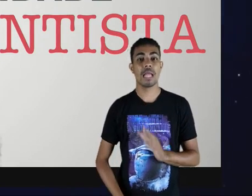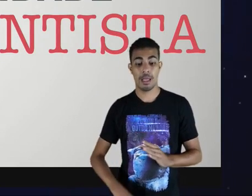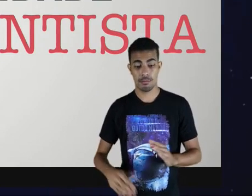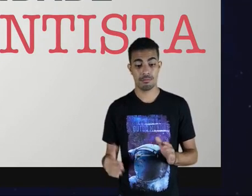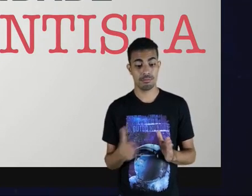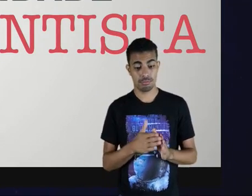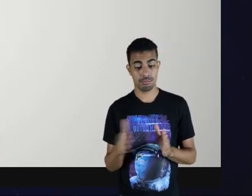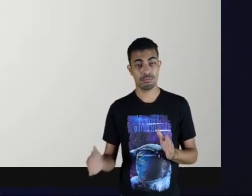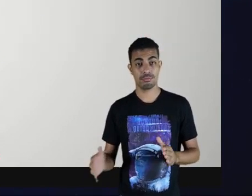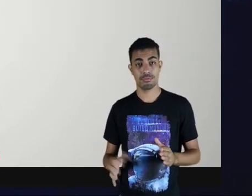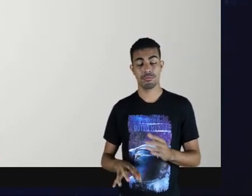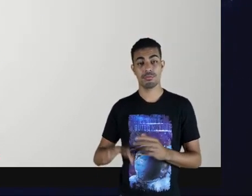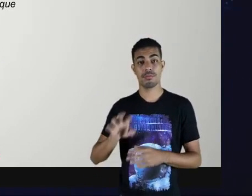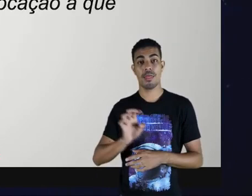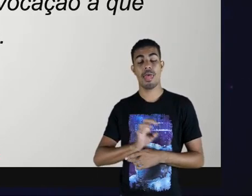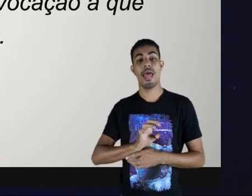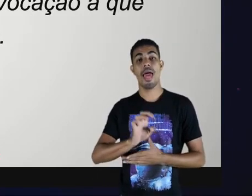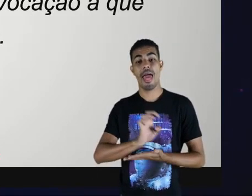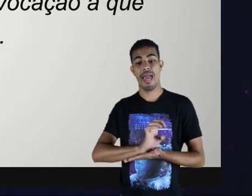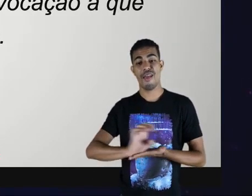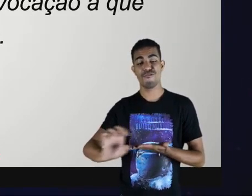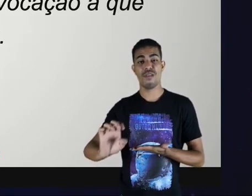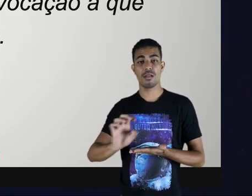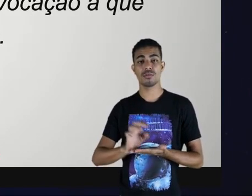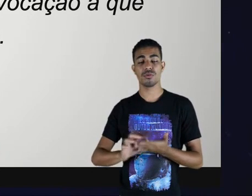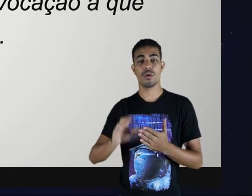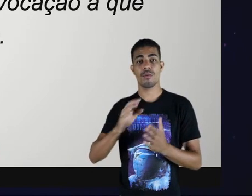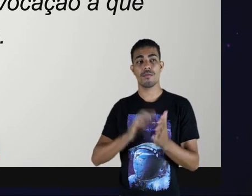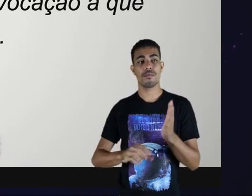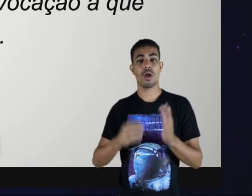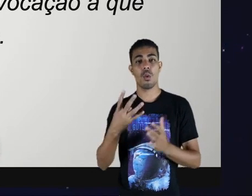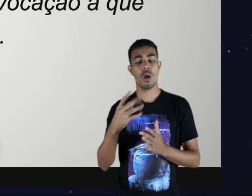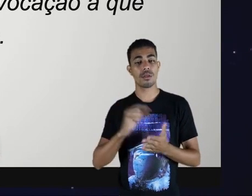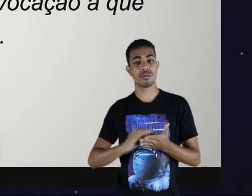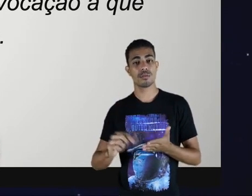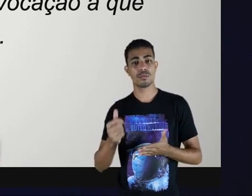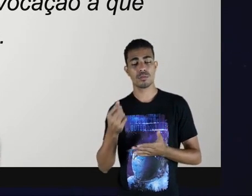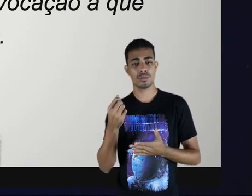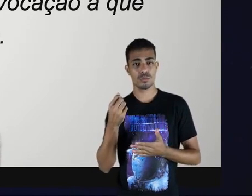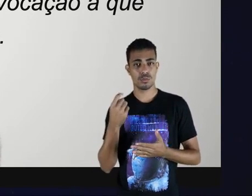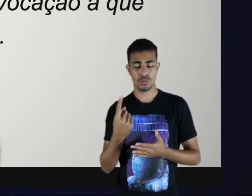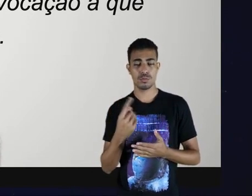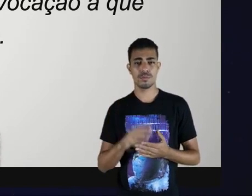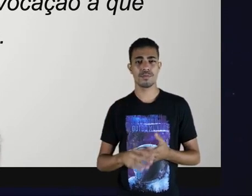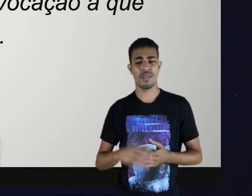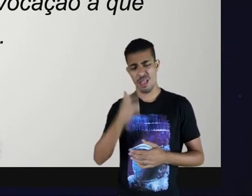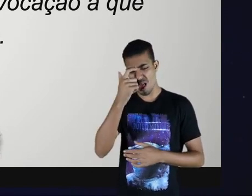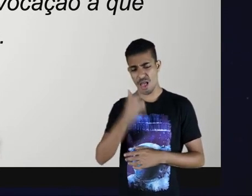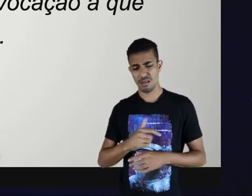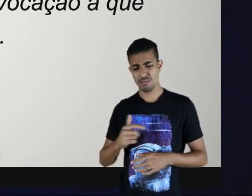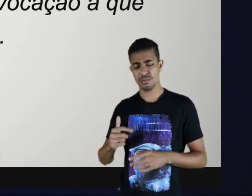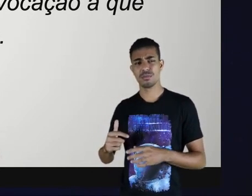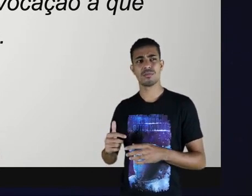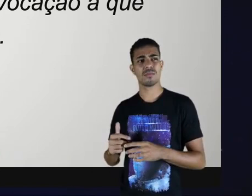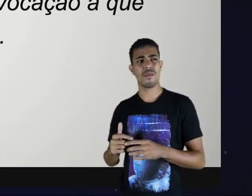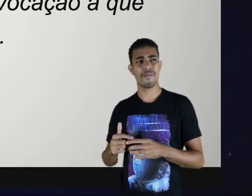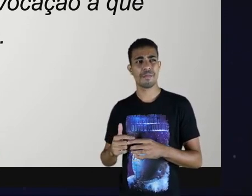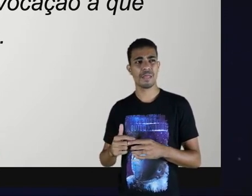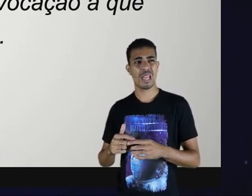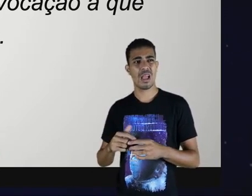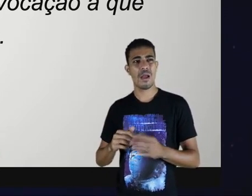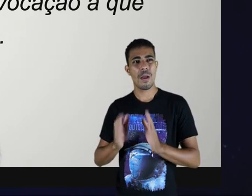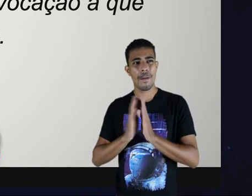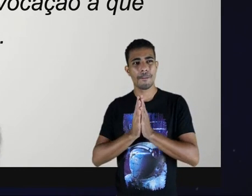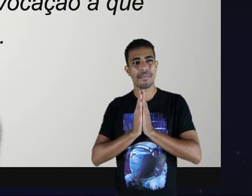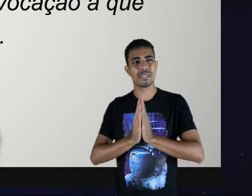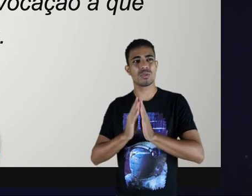bíblica, Efésios 4:1. Rogo-vos, pois, eu, prisioneiro do Senhor, que andeis de modo digno